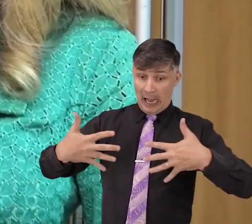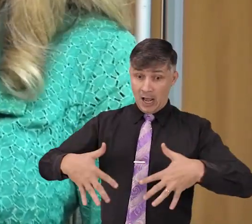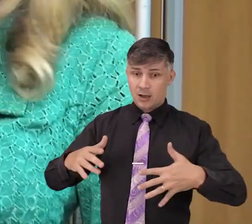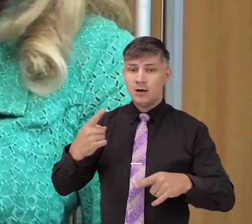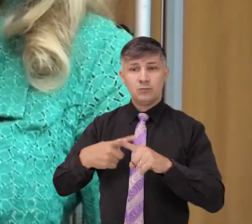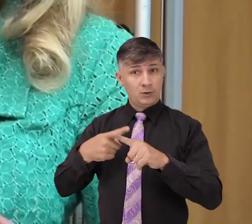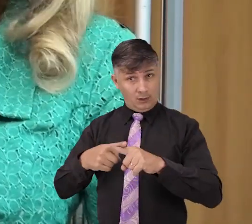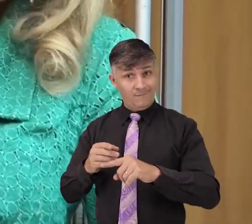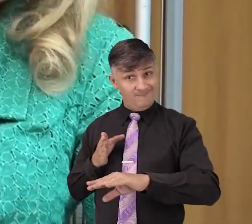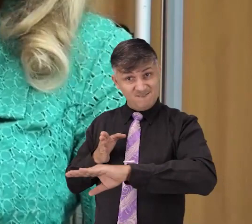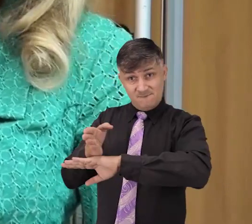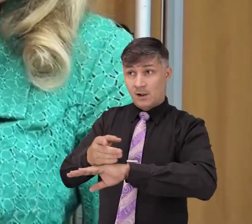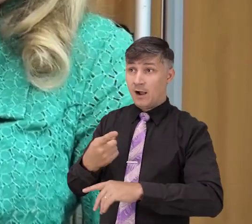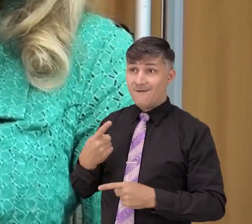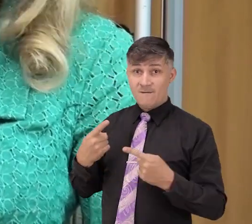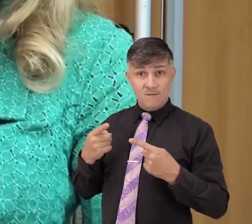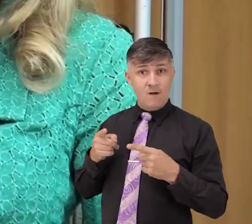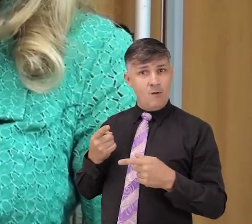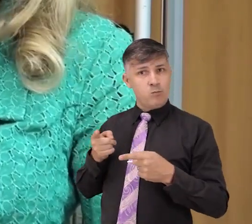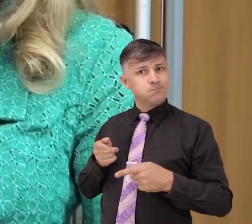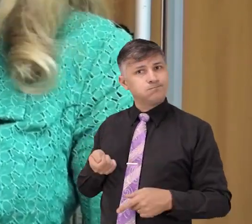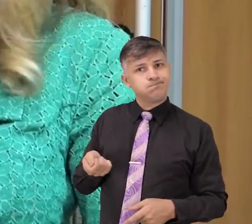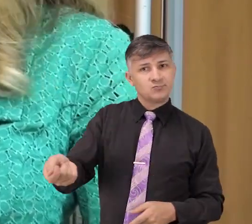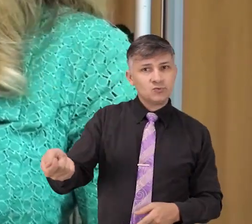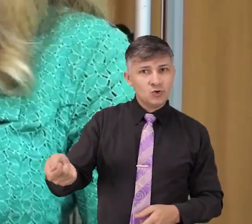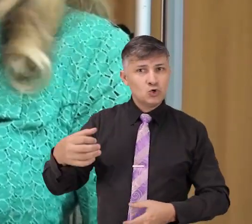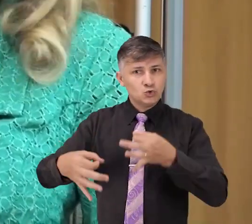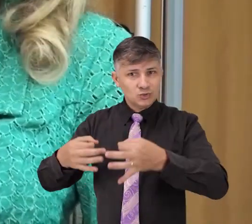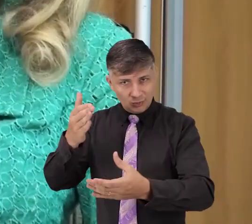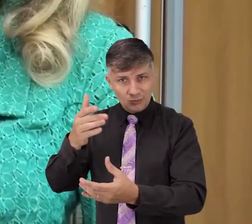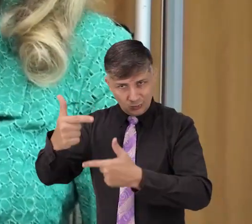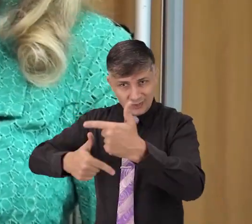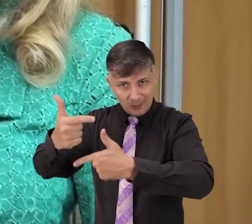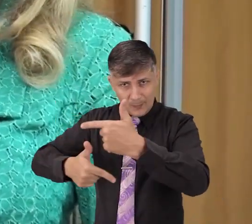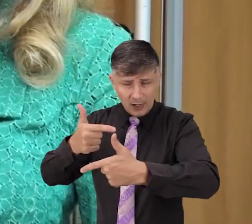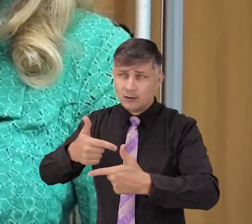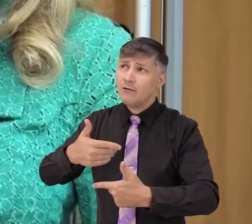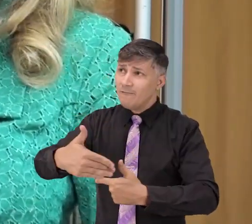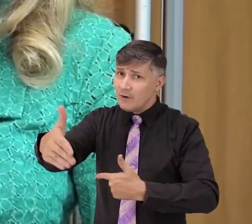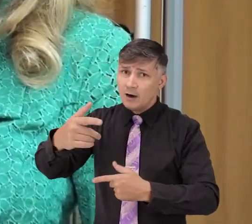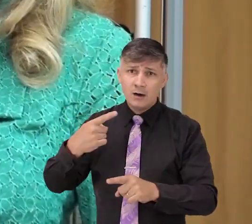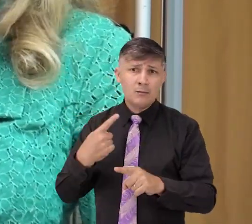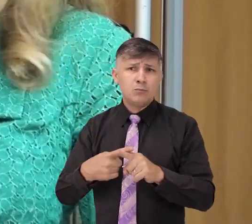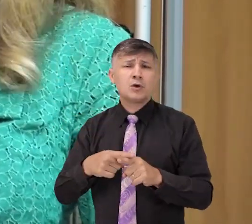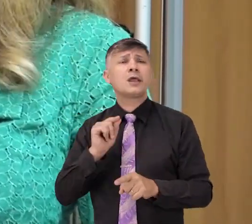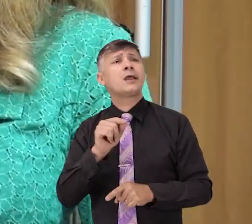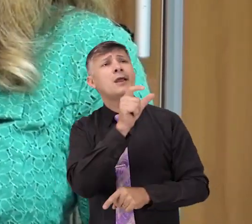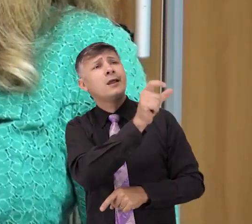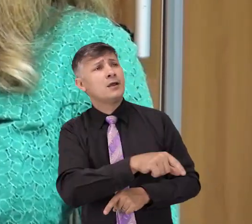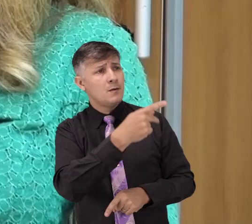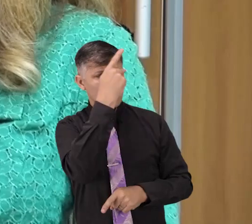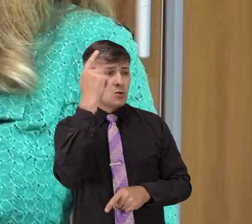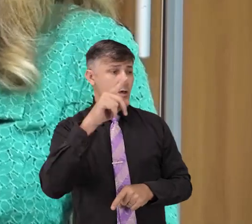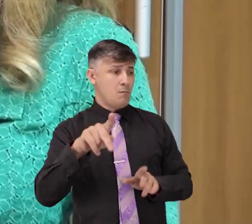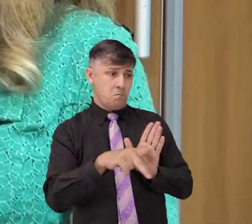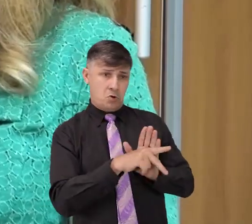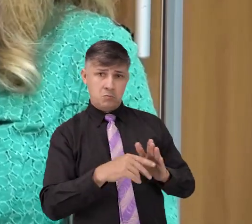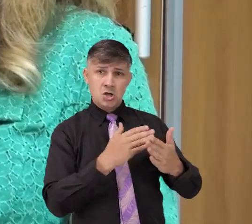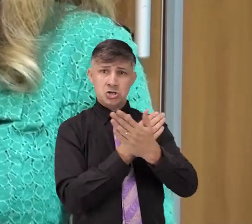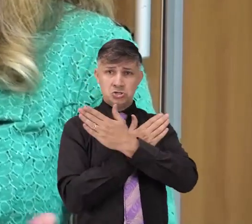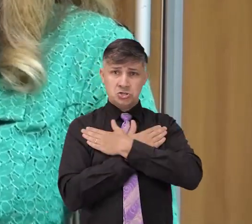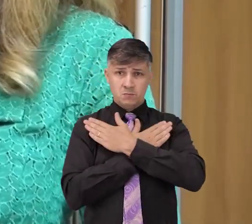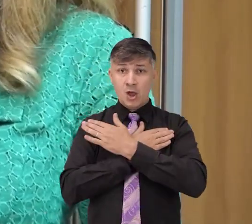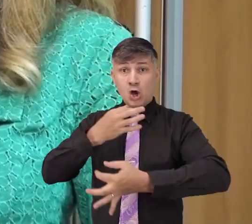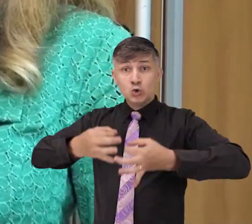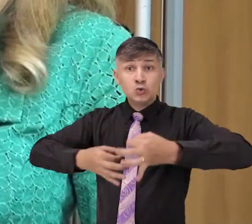Até porque quem vai para a justiça do trabalho, vocês já escutaram aquela história, né? Quem vai para a justiça do trabalho é o camarada que está desempregado, é